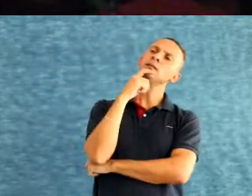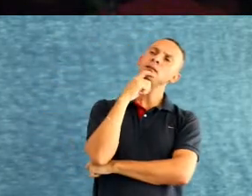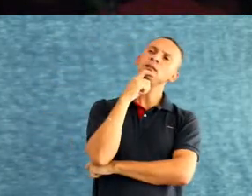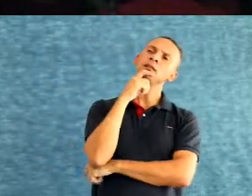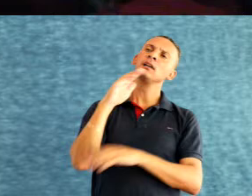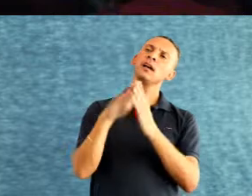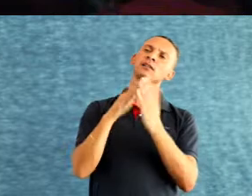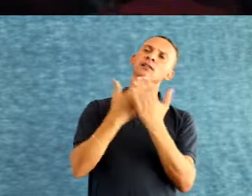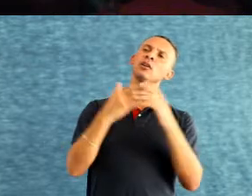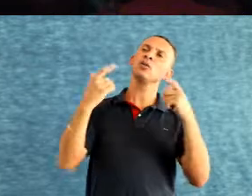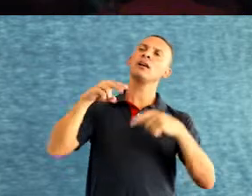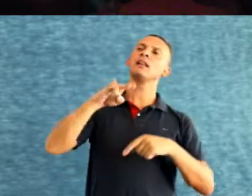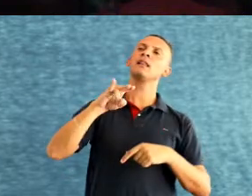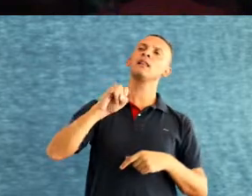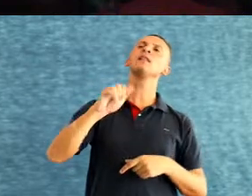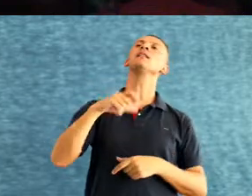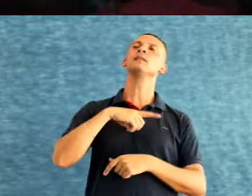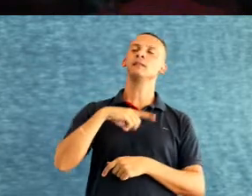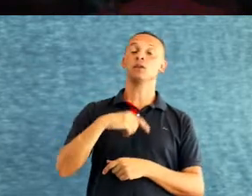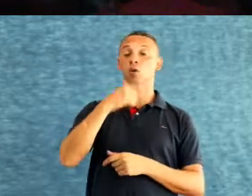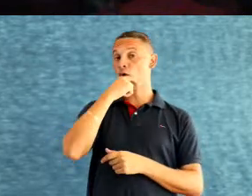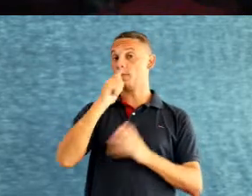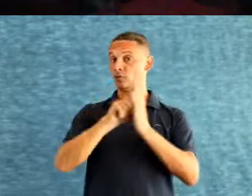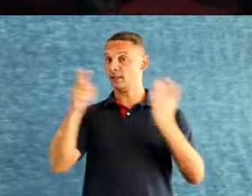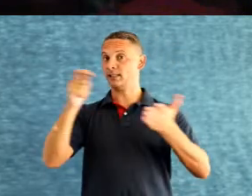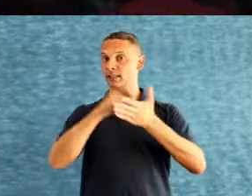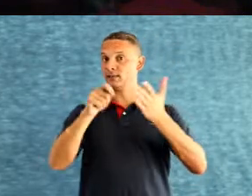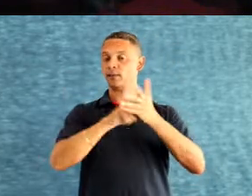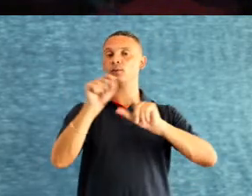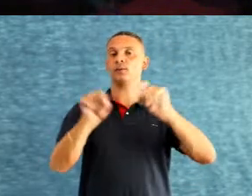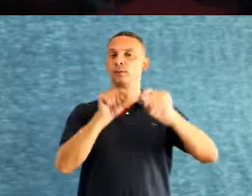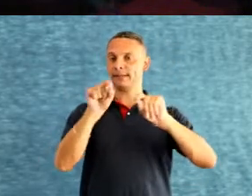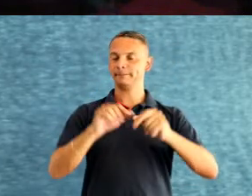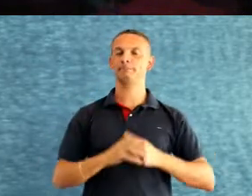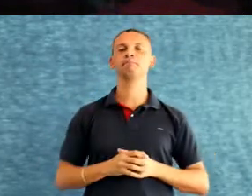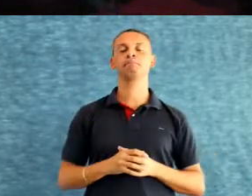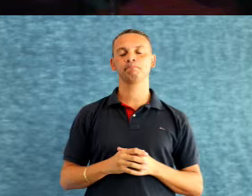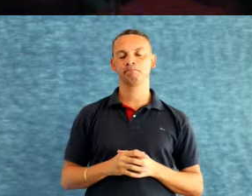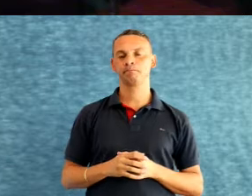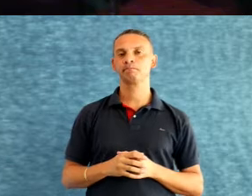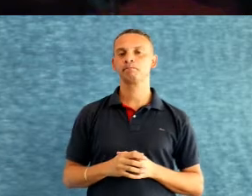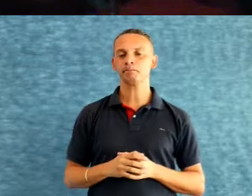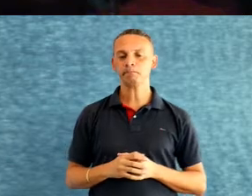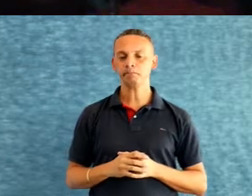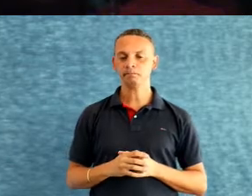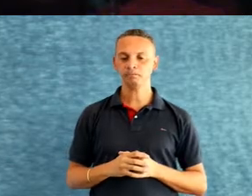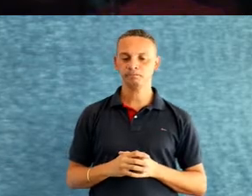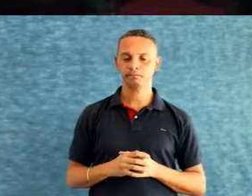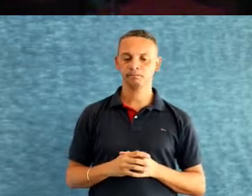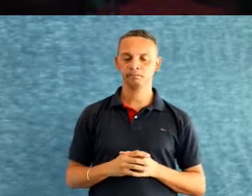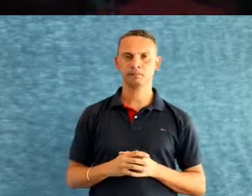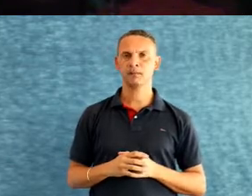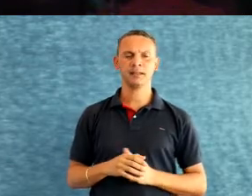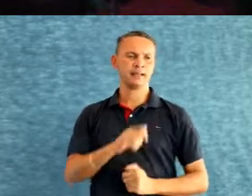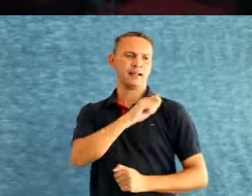Nísia e escreveu o seguinte, veja, ele disse o seguinte, fez um comentário, várias alunas